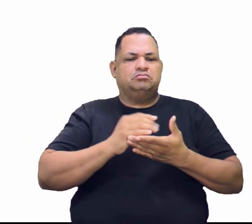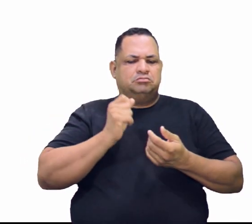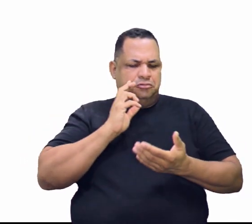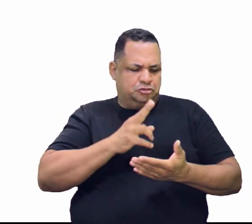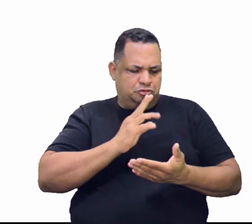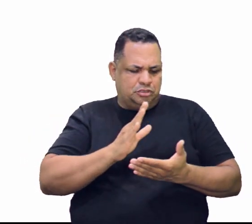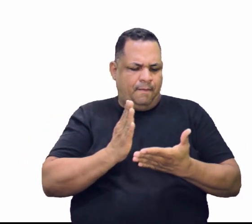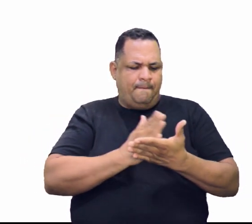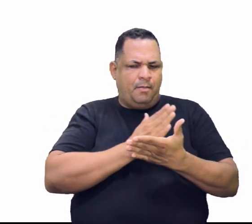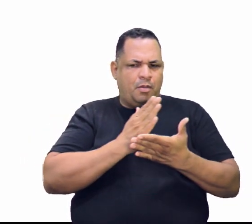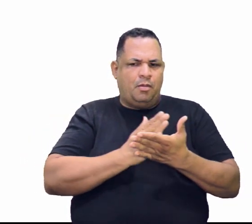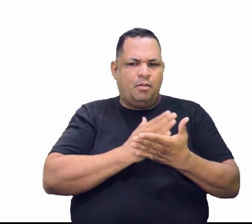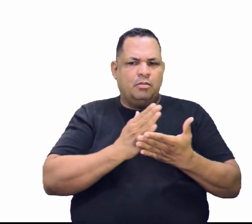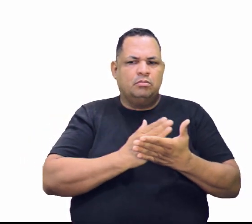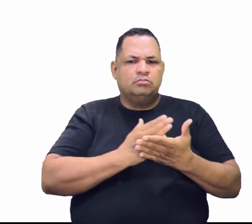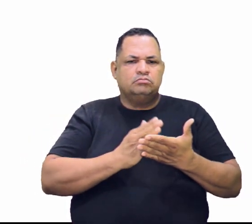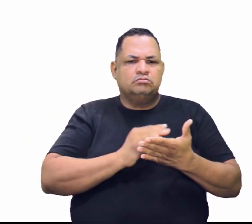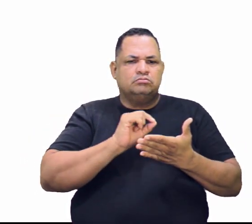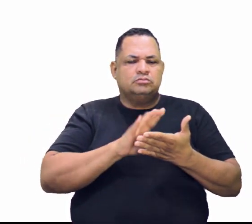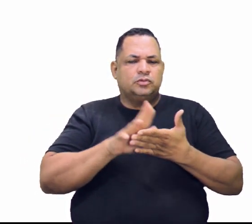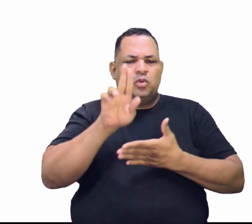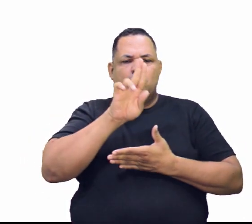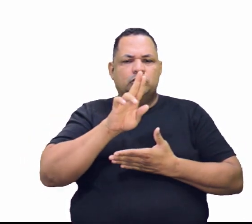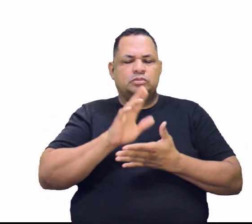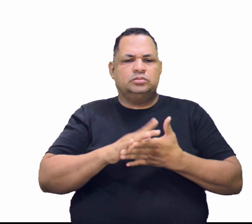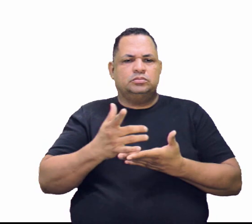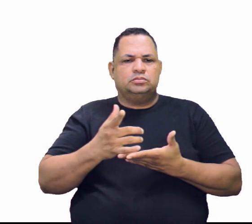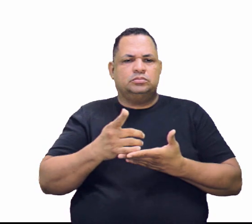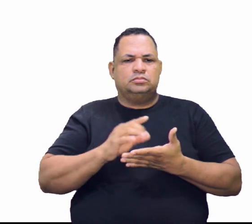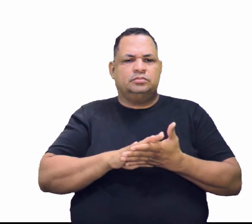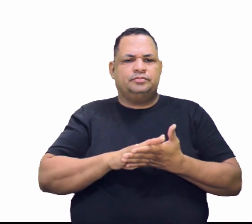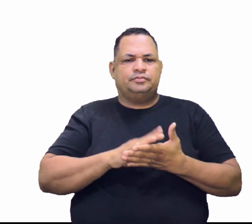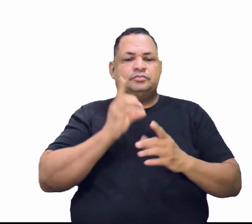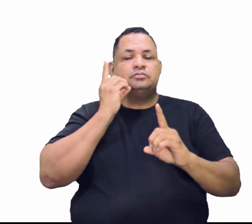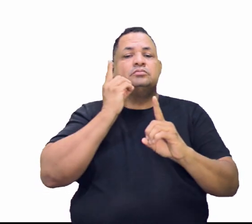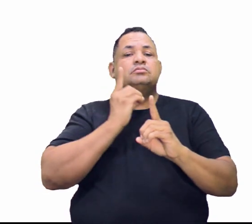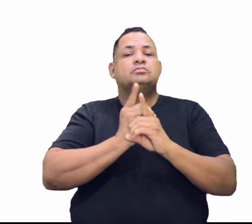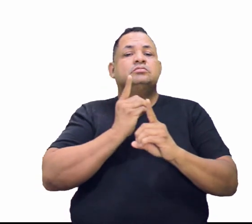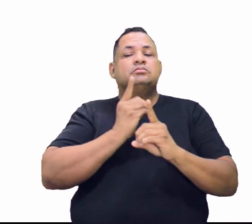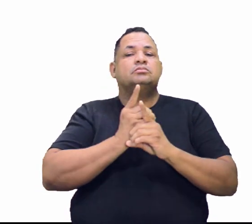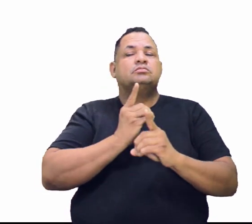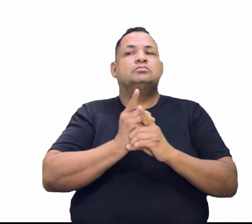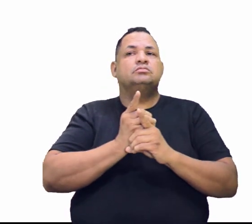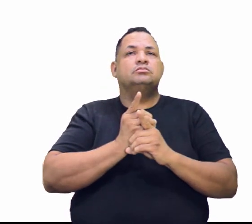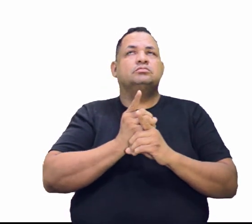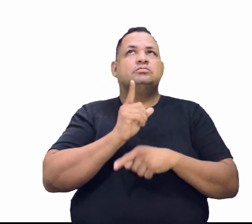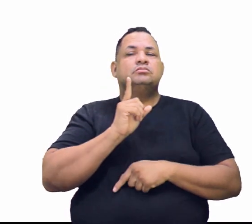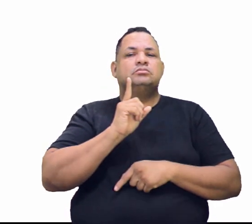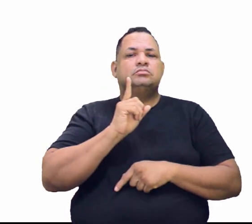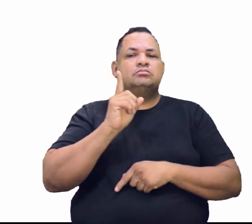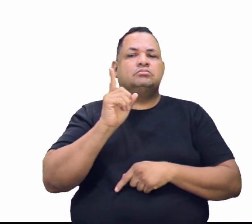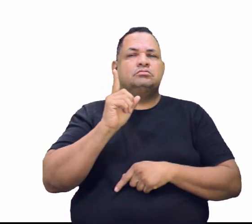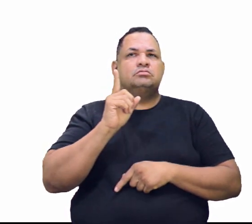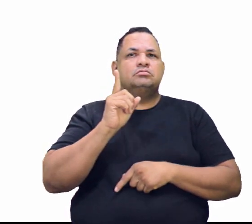largava. Essas cadernetas que Rondon usava, elas se encontram hoje